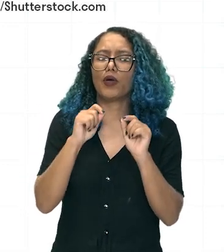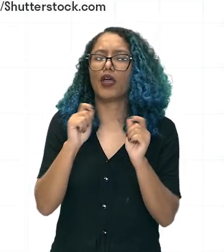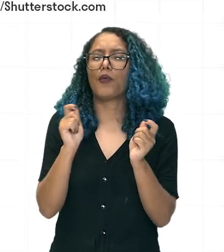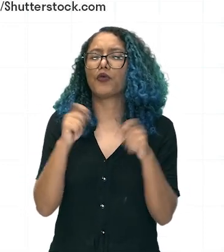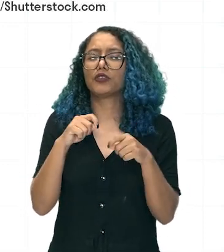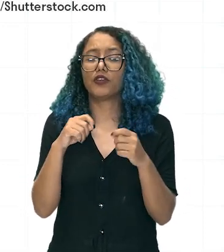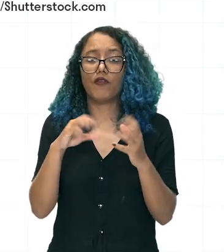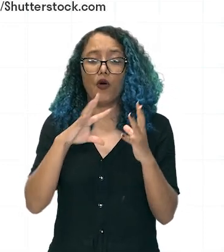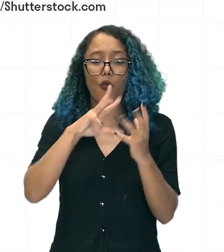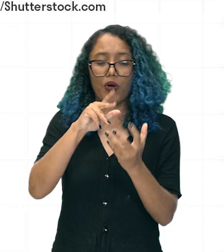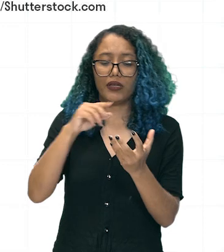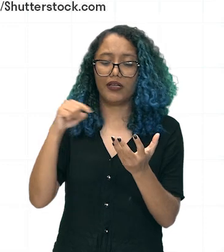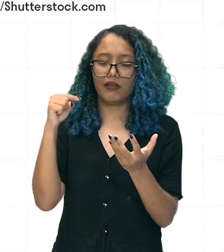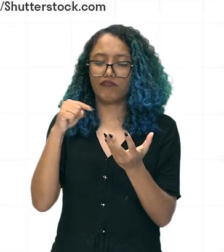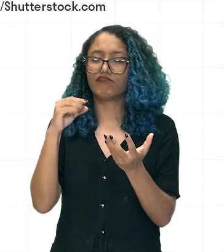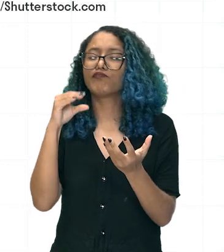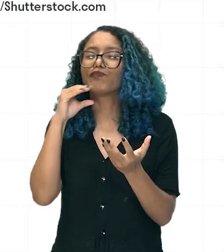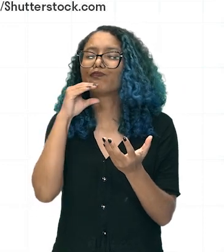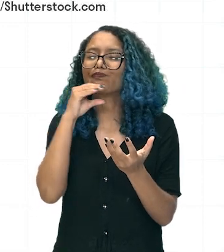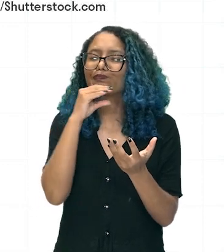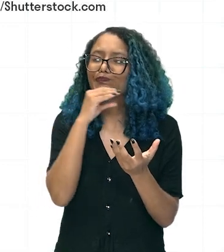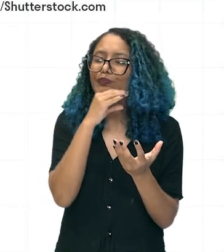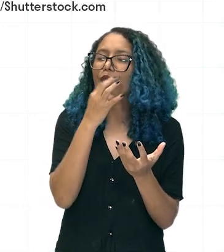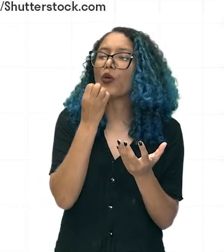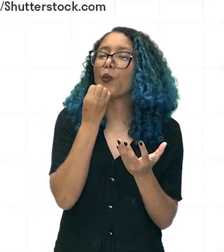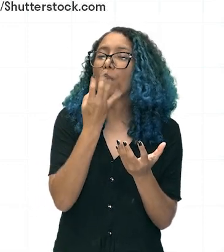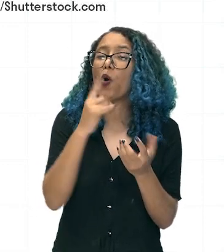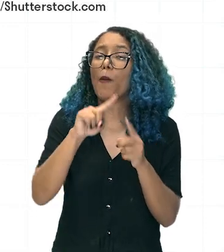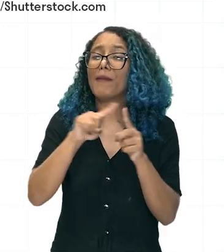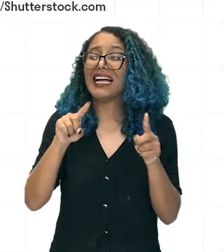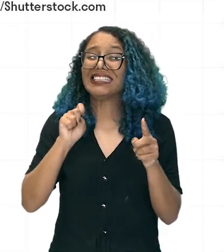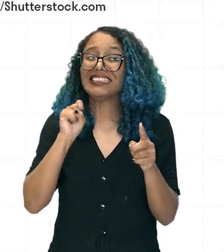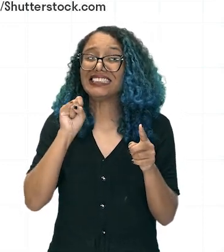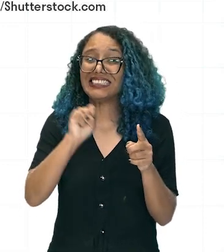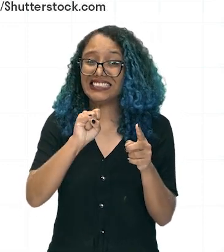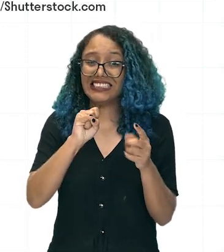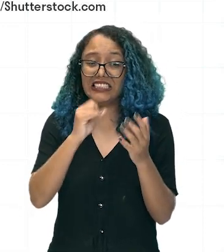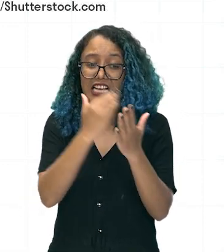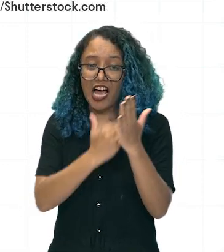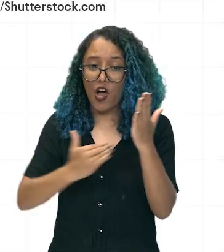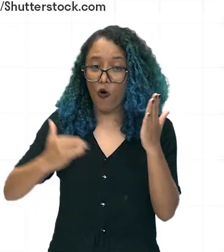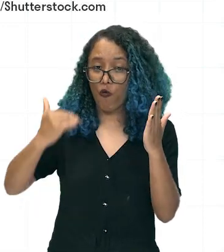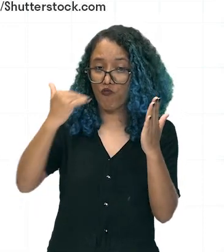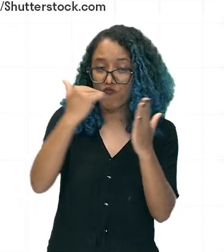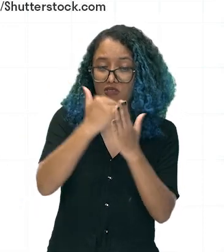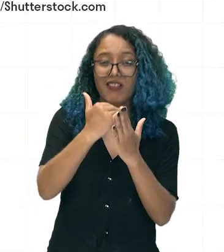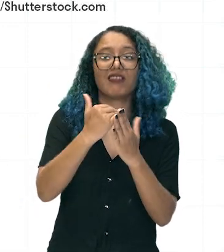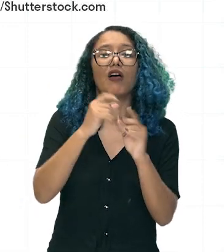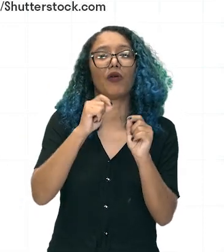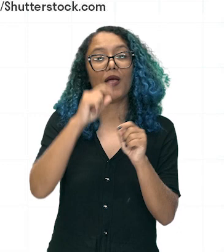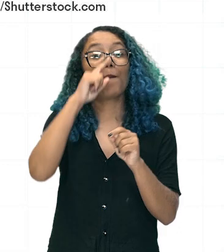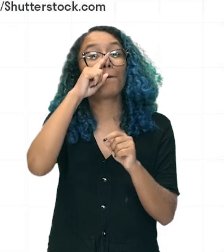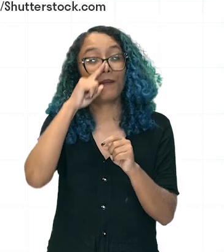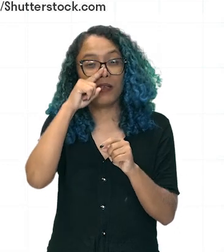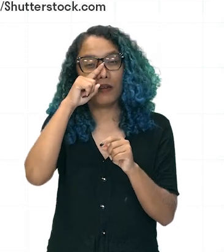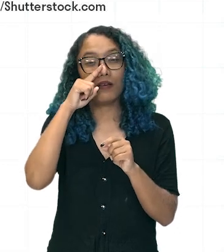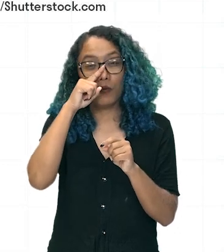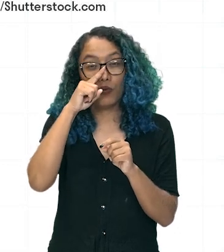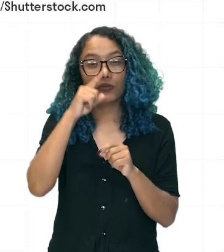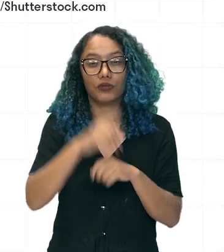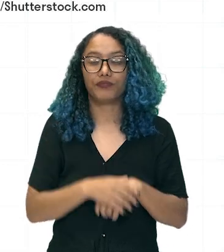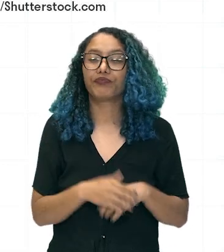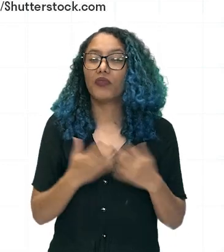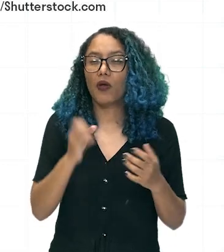fique aquecido. Entretanto, a sua intensificação é prejudicial. E aí nós temos